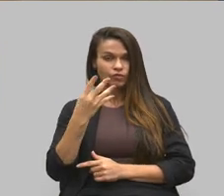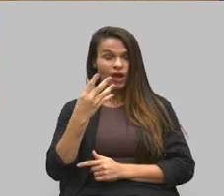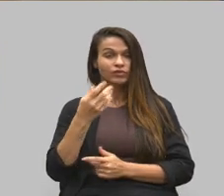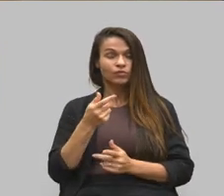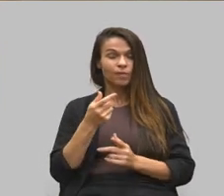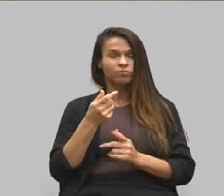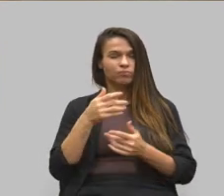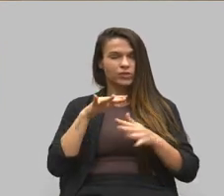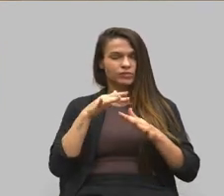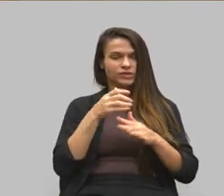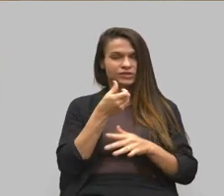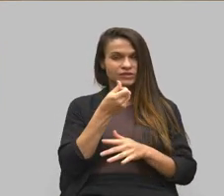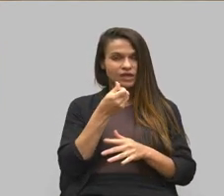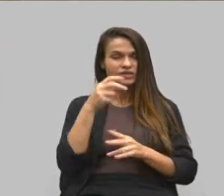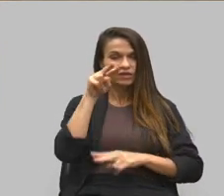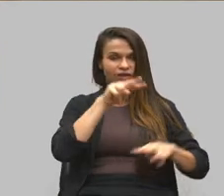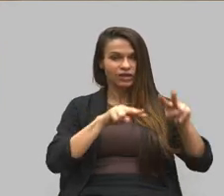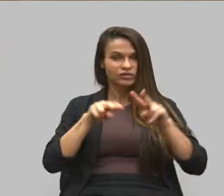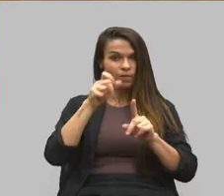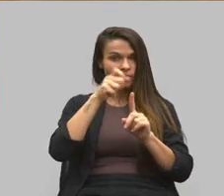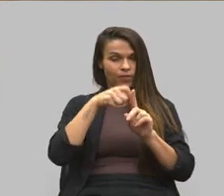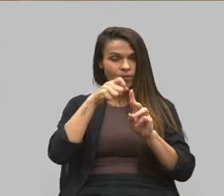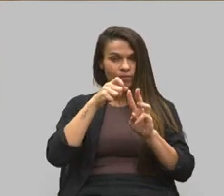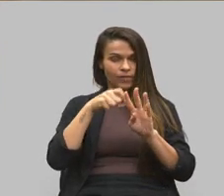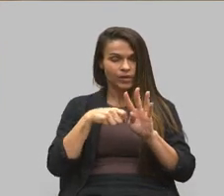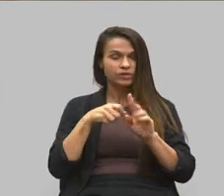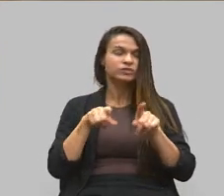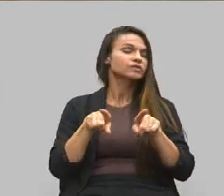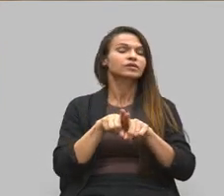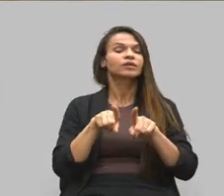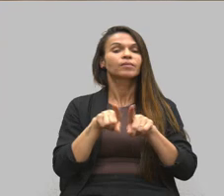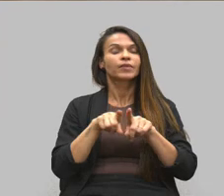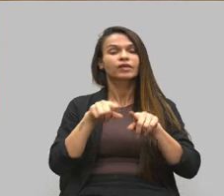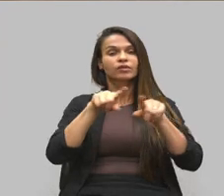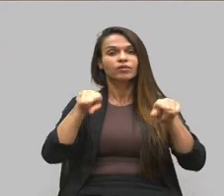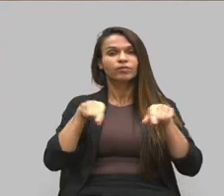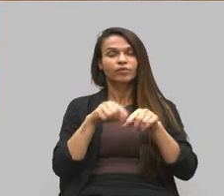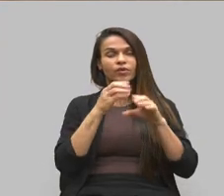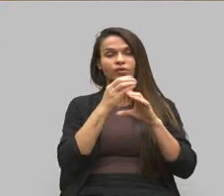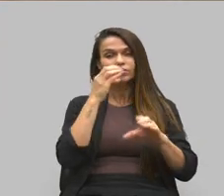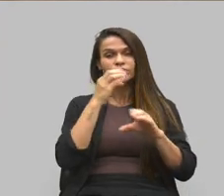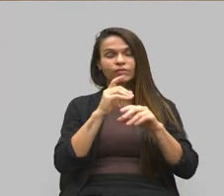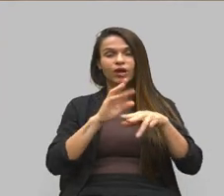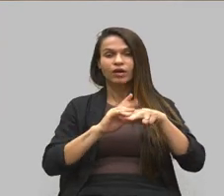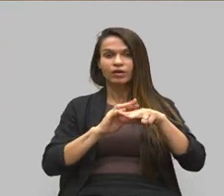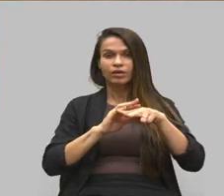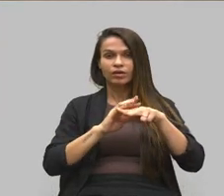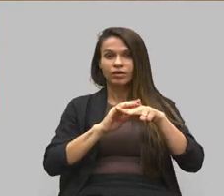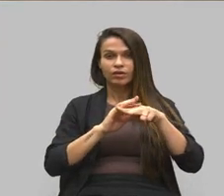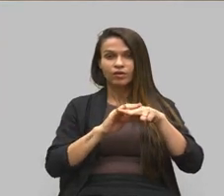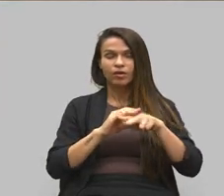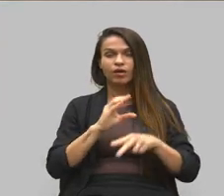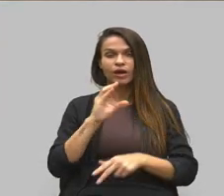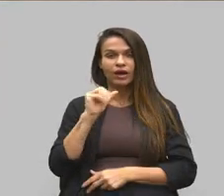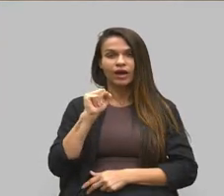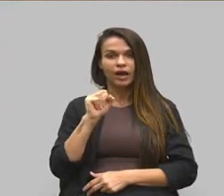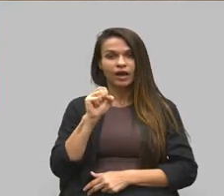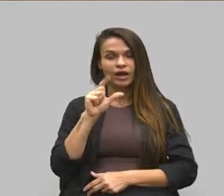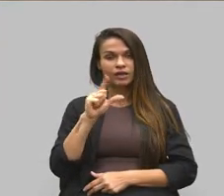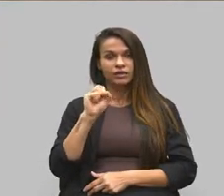mês Além disso também temos o ambulatório de pacientes com muc poliss calidos e fibrose